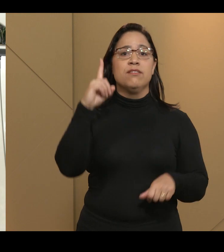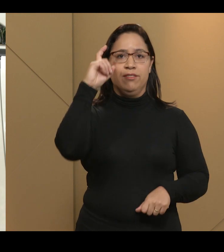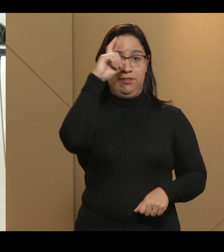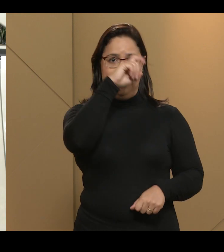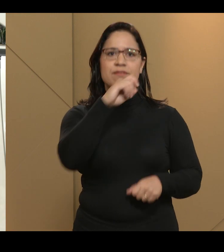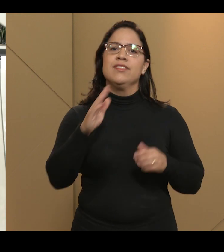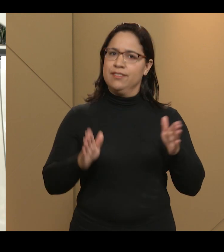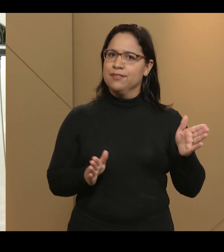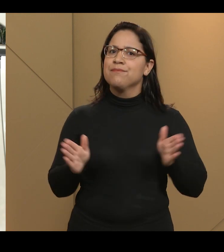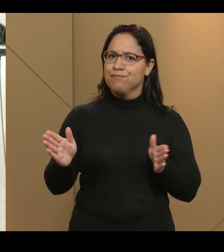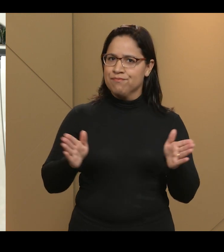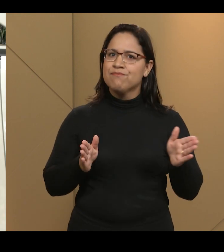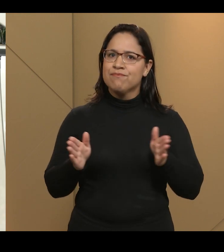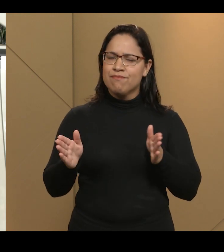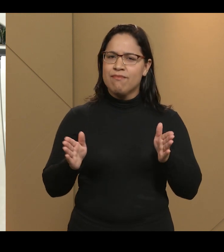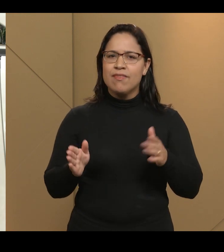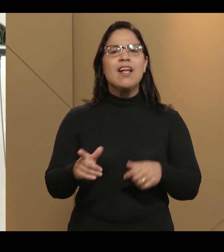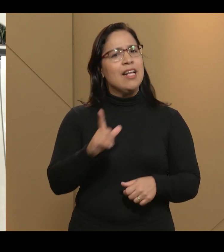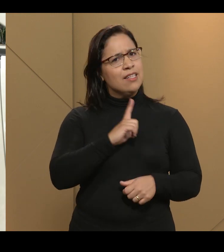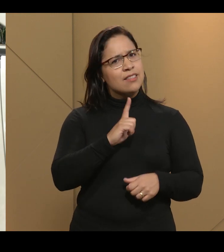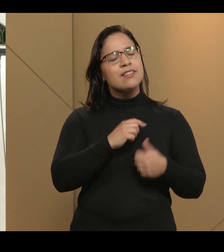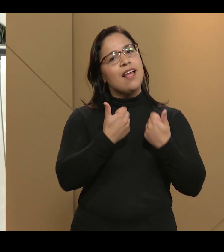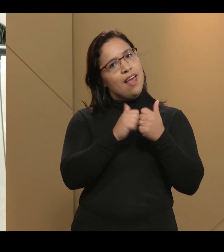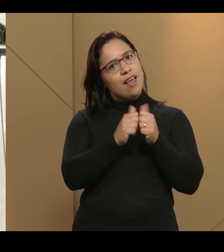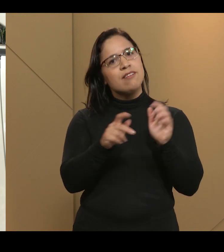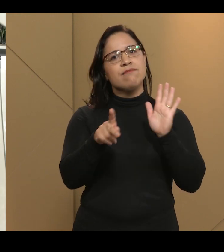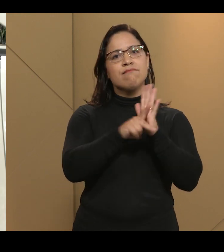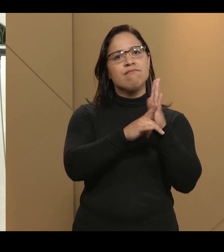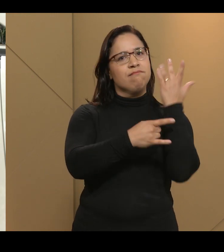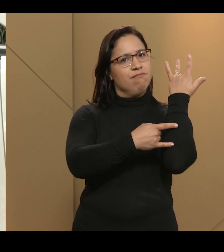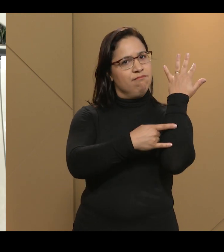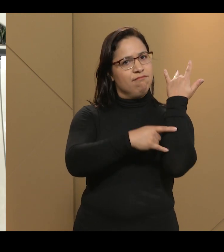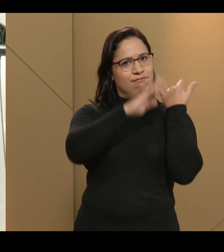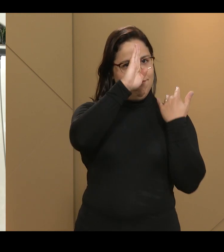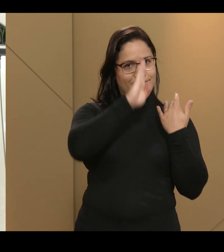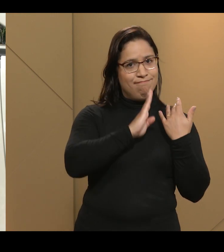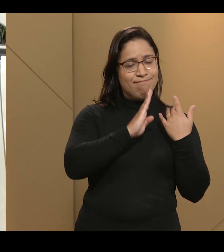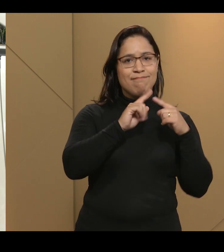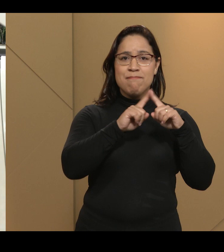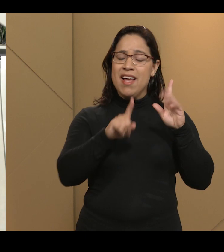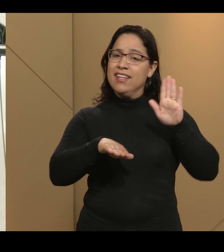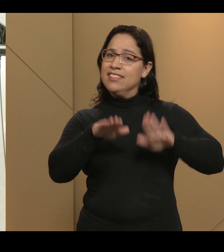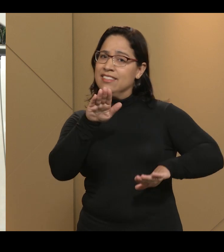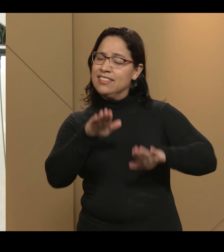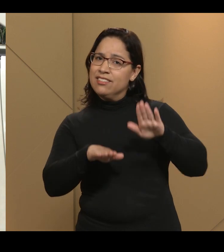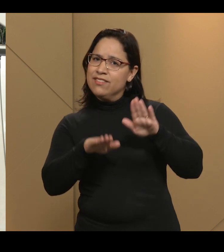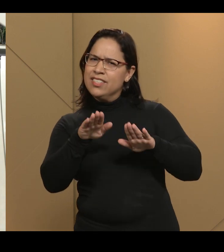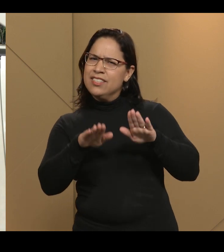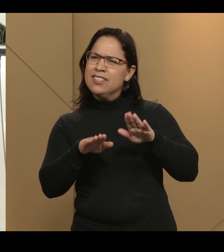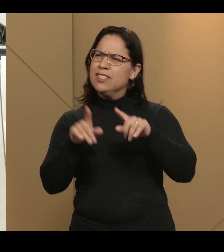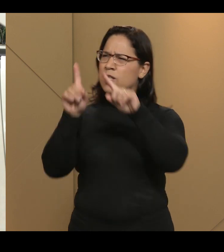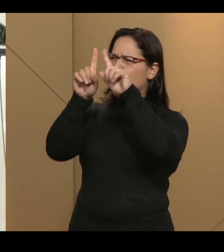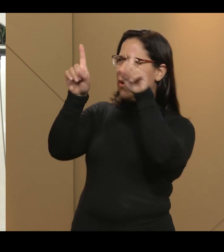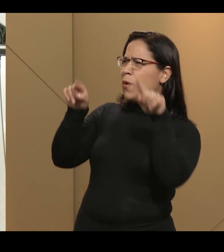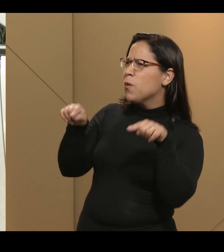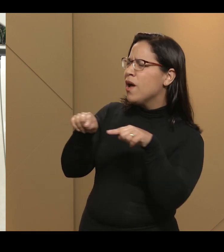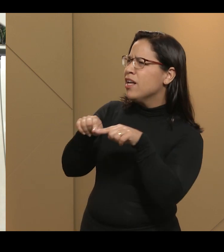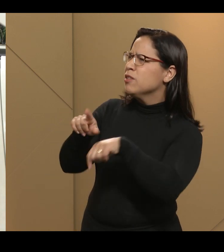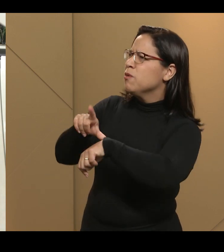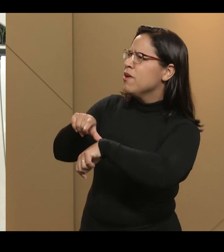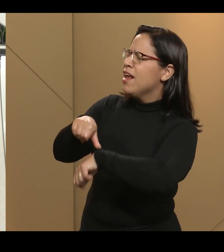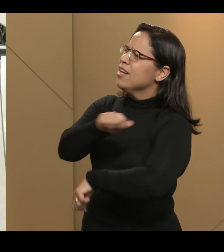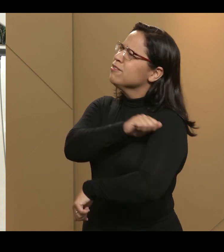muitos lugares com dificuldade de acessibilidade. Embora a gente tenha um transporte interno acessível